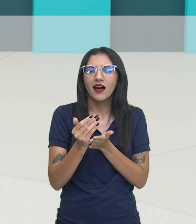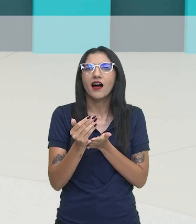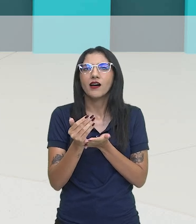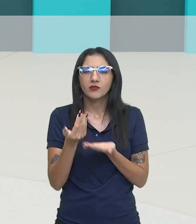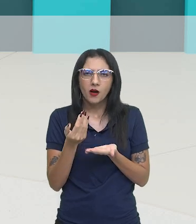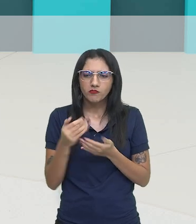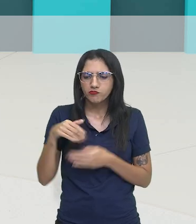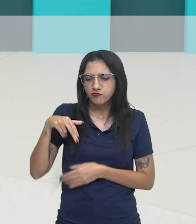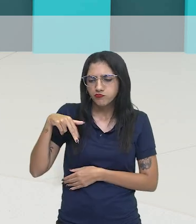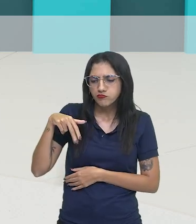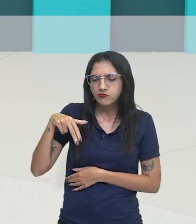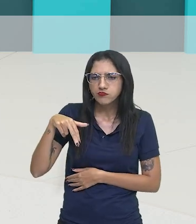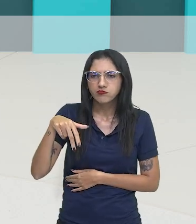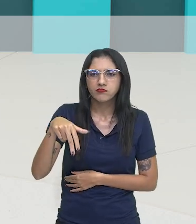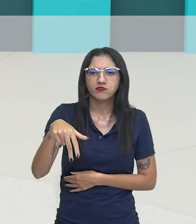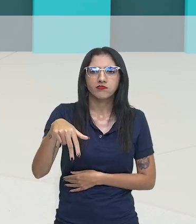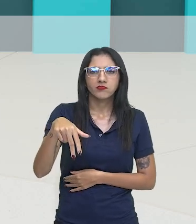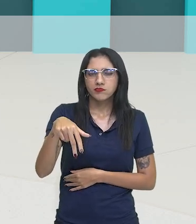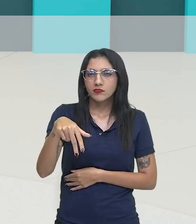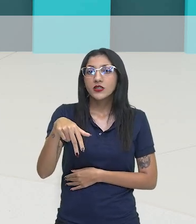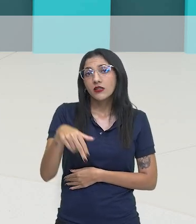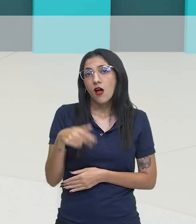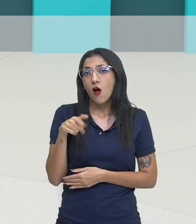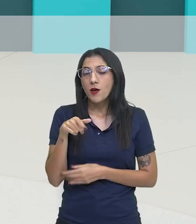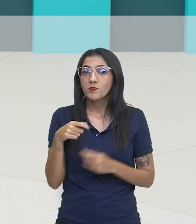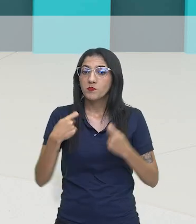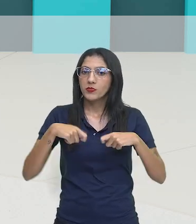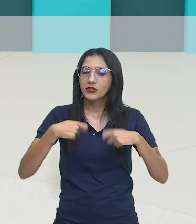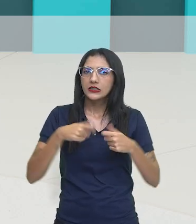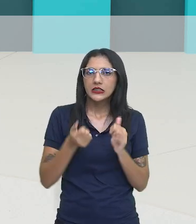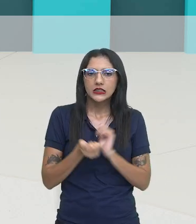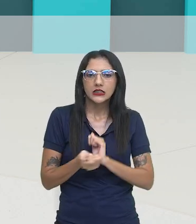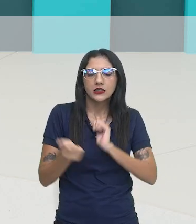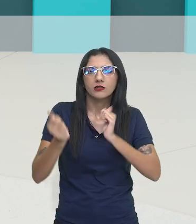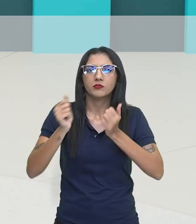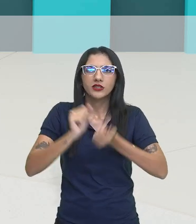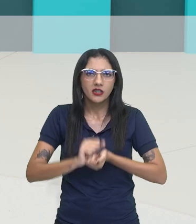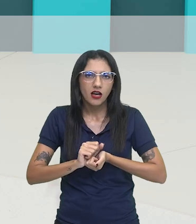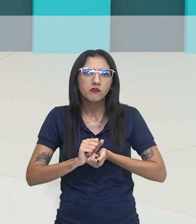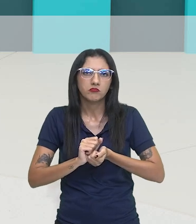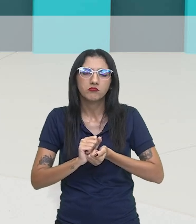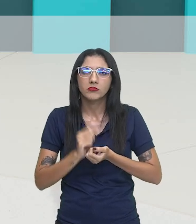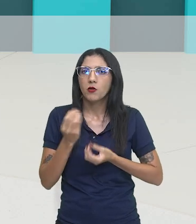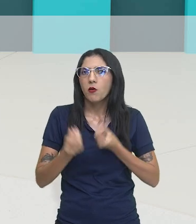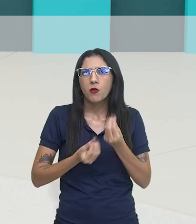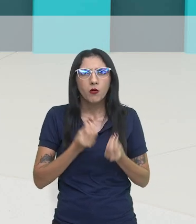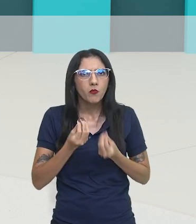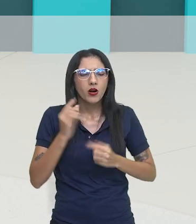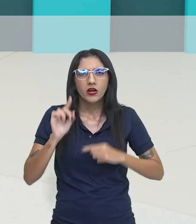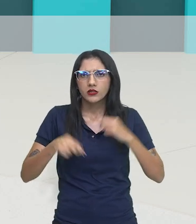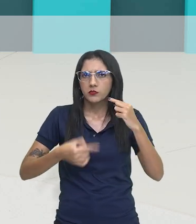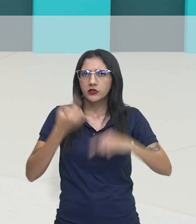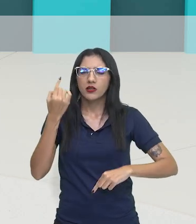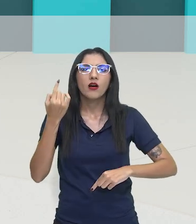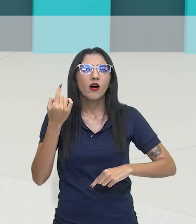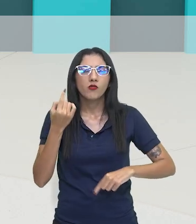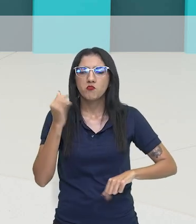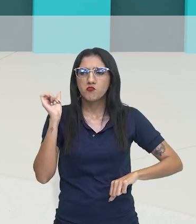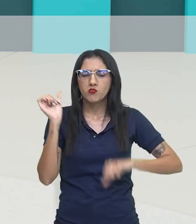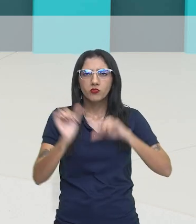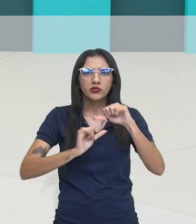nas savanas, pelo chão, precisaram ir se adaptando de acordo com a evolução,